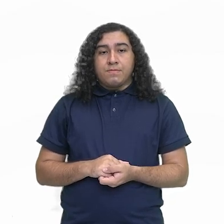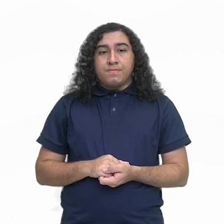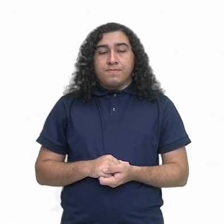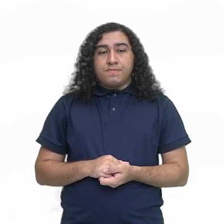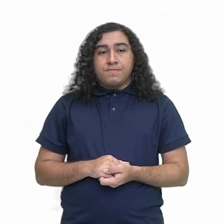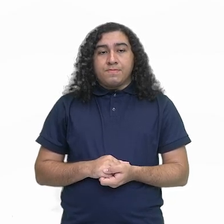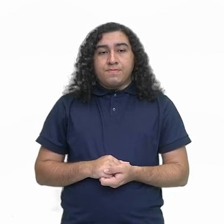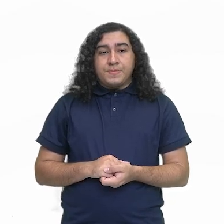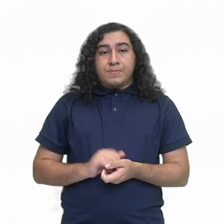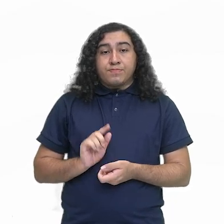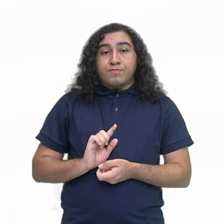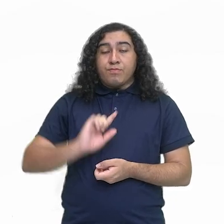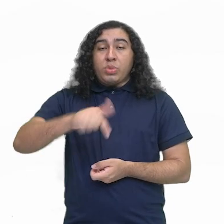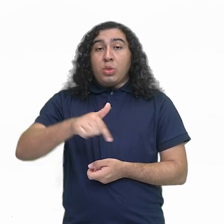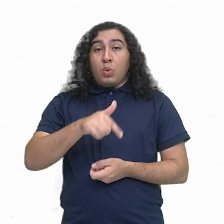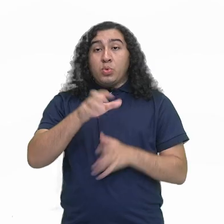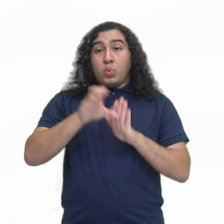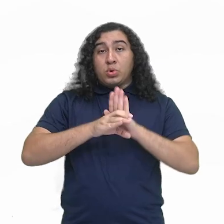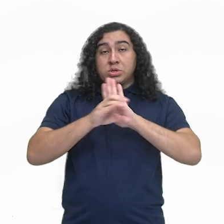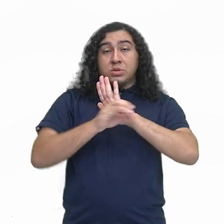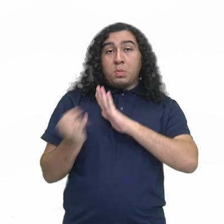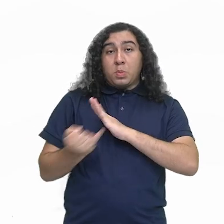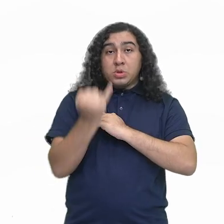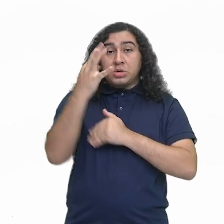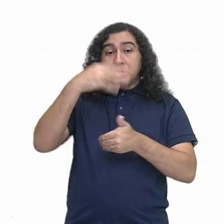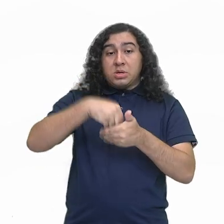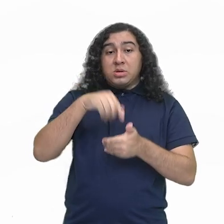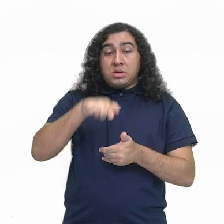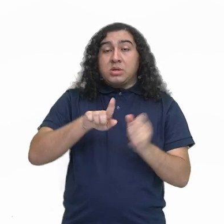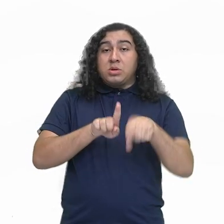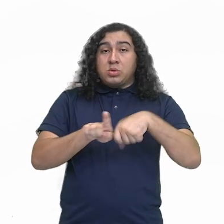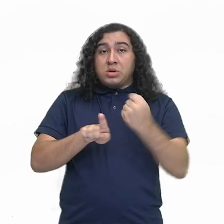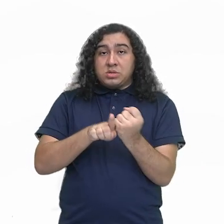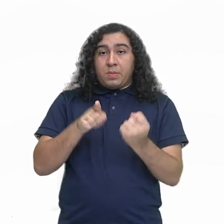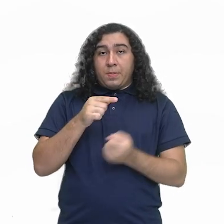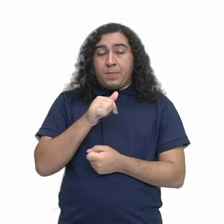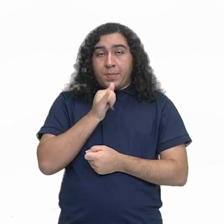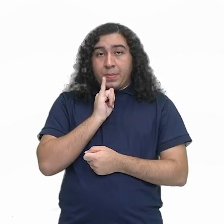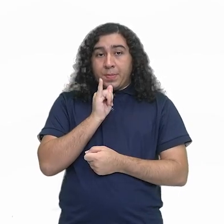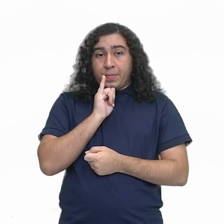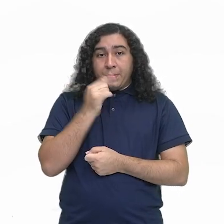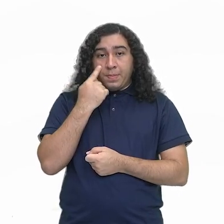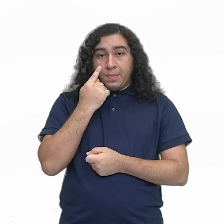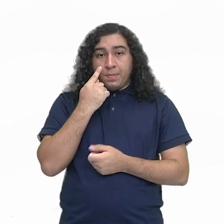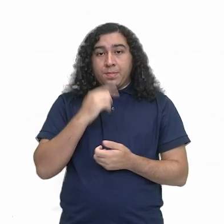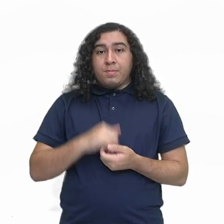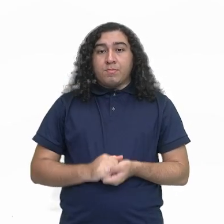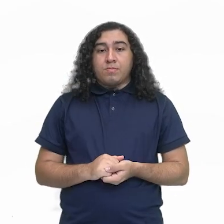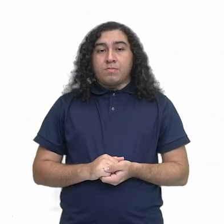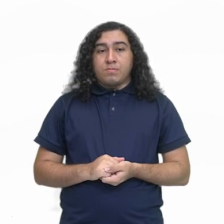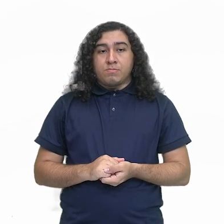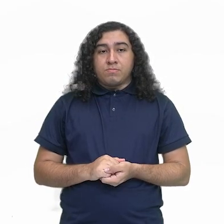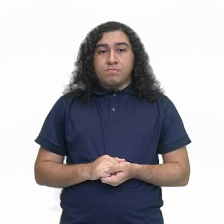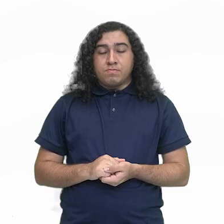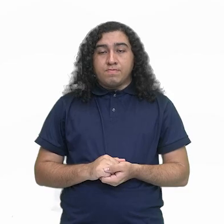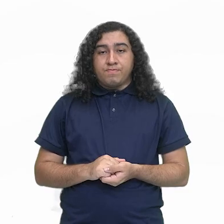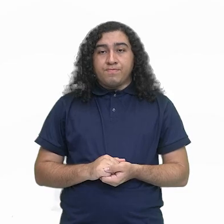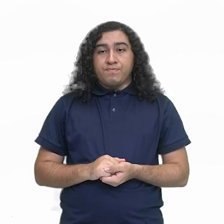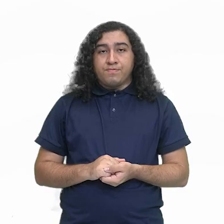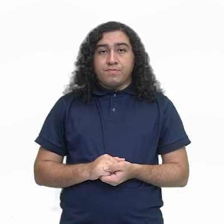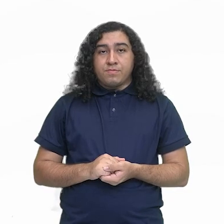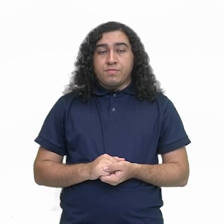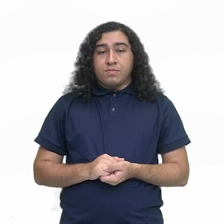um outro conceito importante dentro desse processo do que nós estamos falando de socialização, né? Processo de socialização, que é